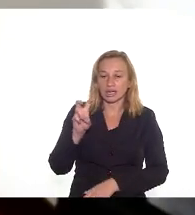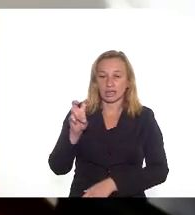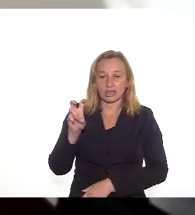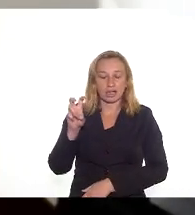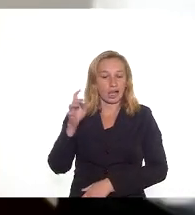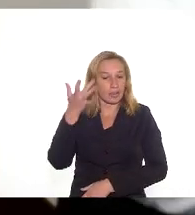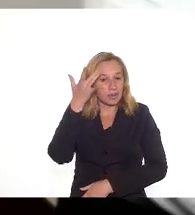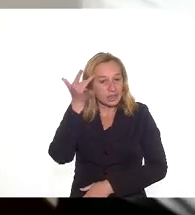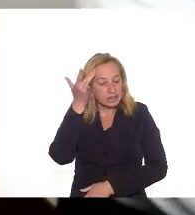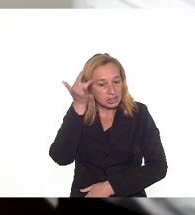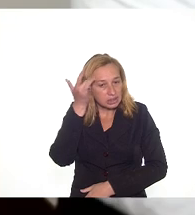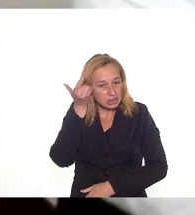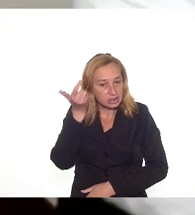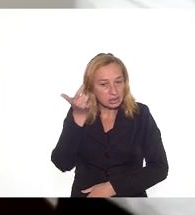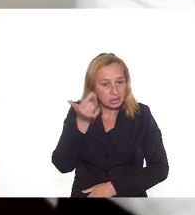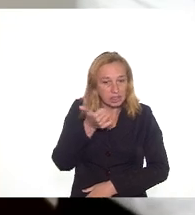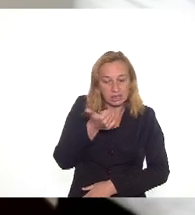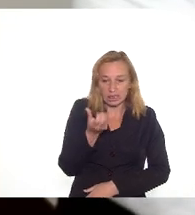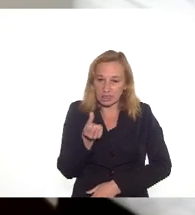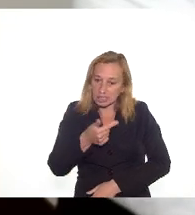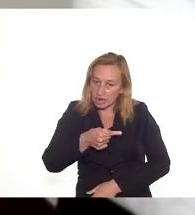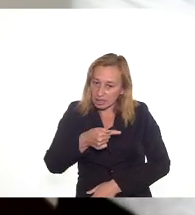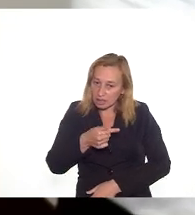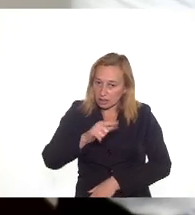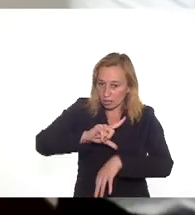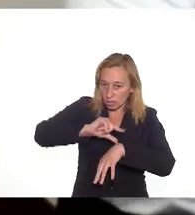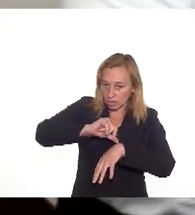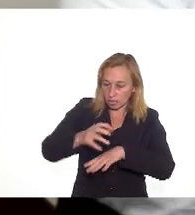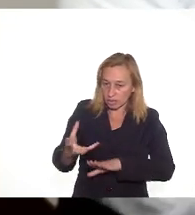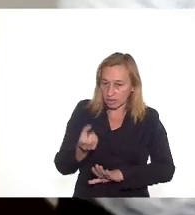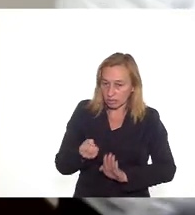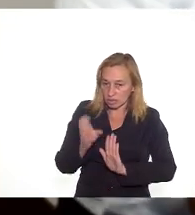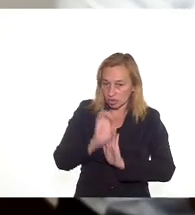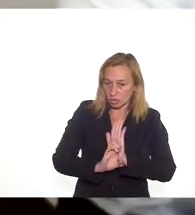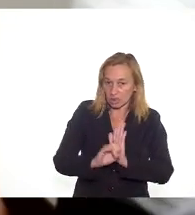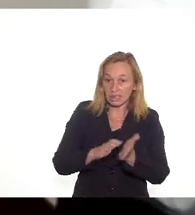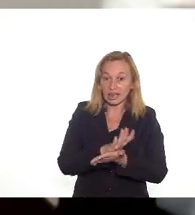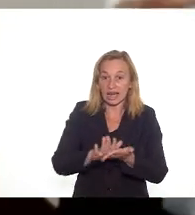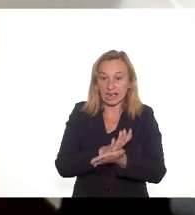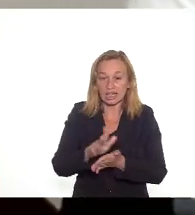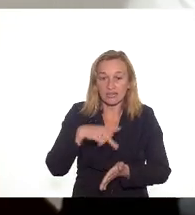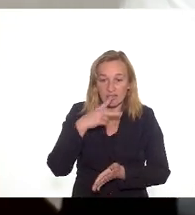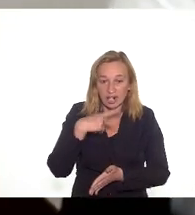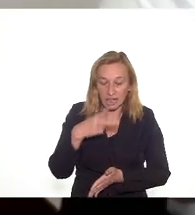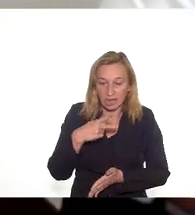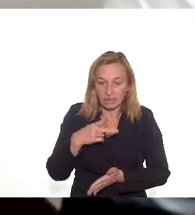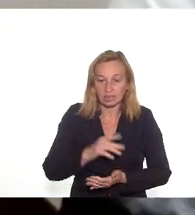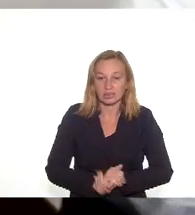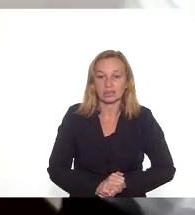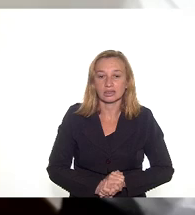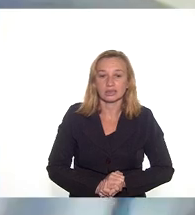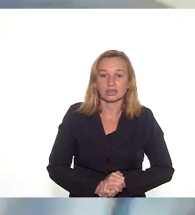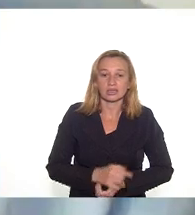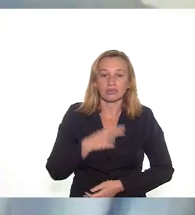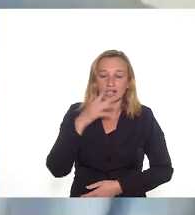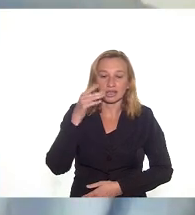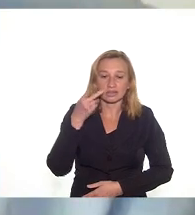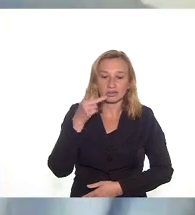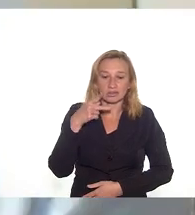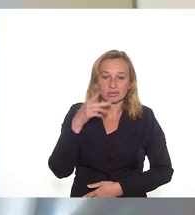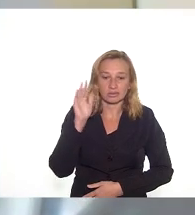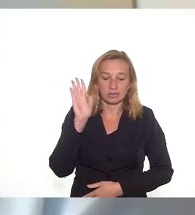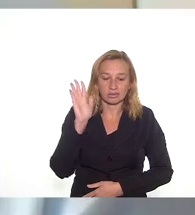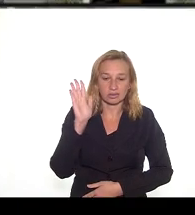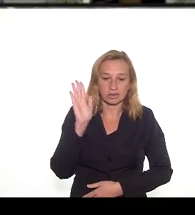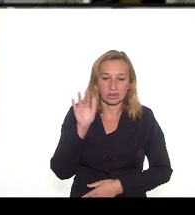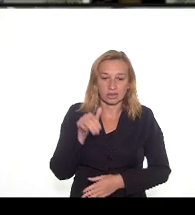amanhã, às 17 horas, para recebimento de emendas. Nada mais a tratar. Declaração.